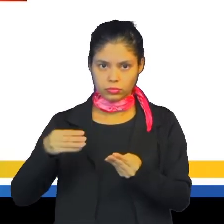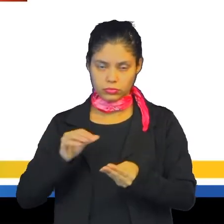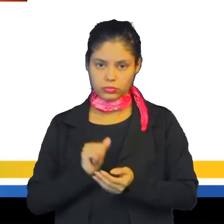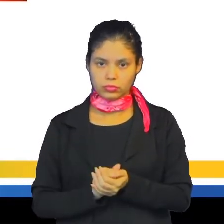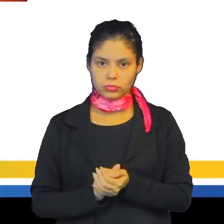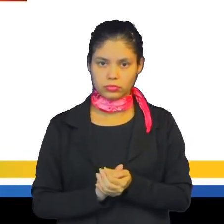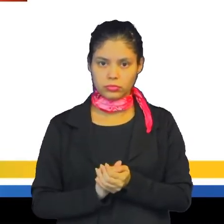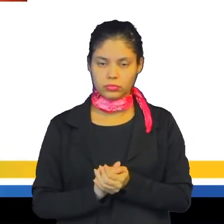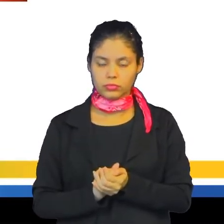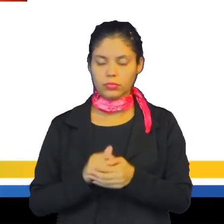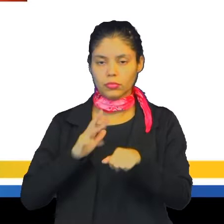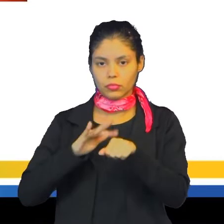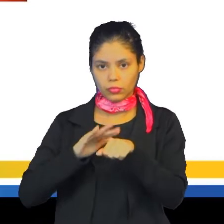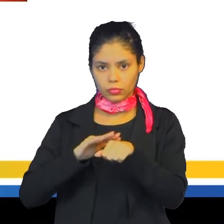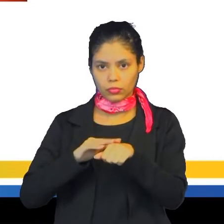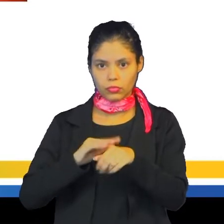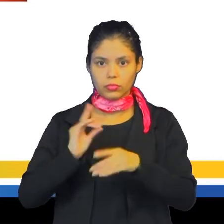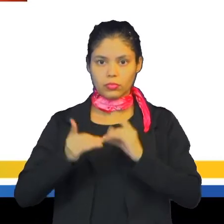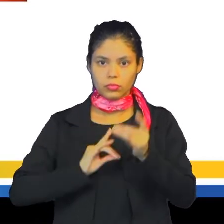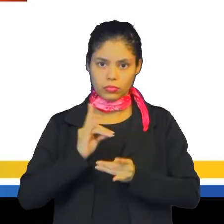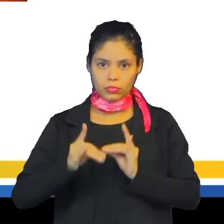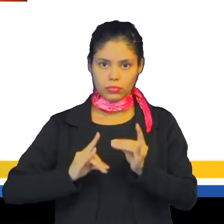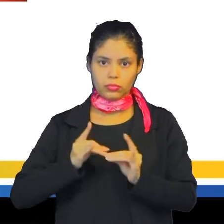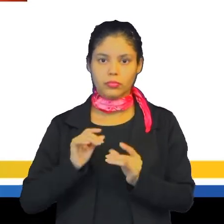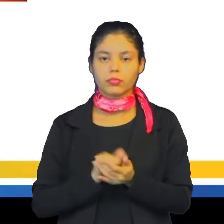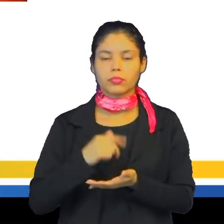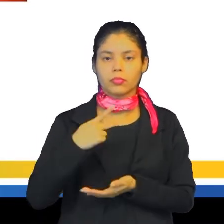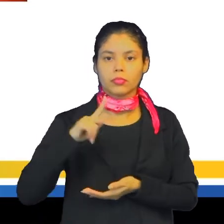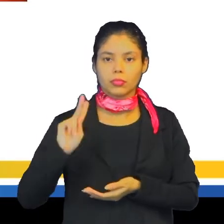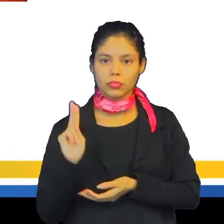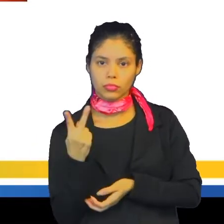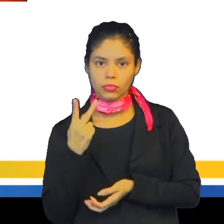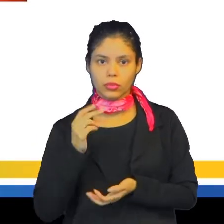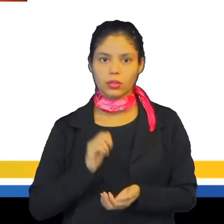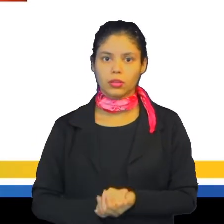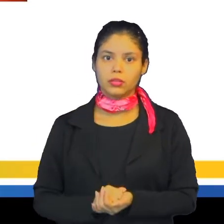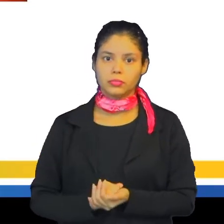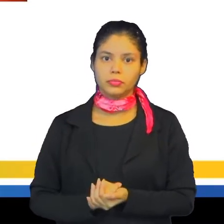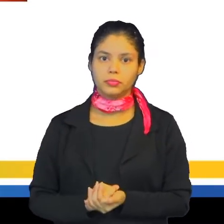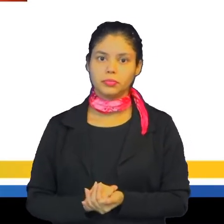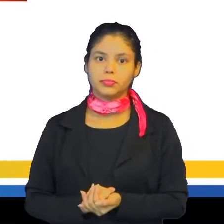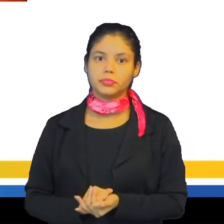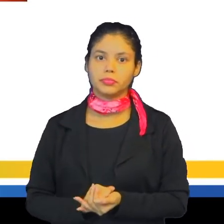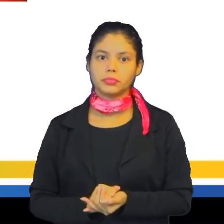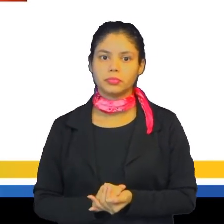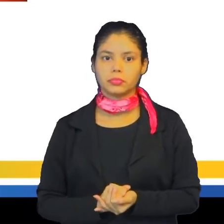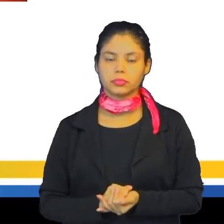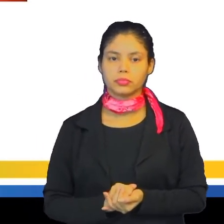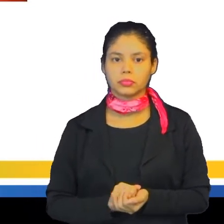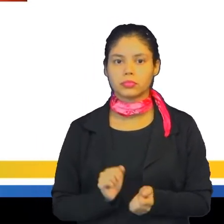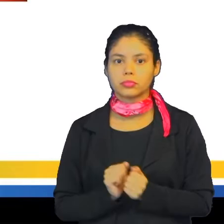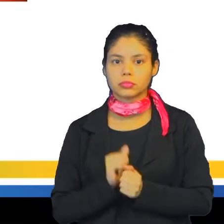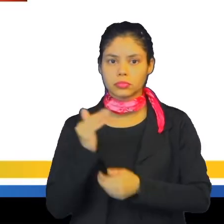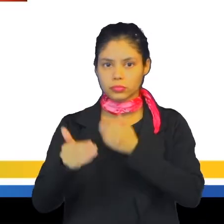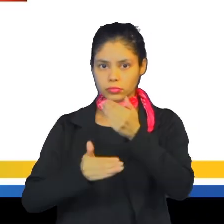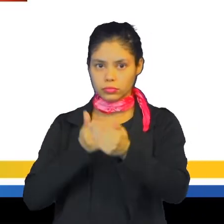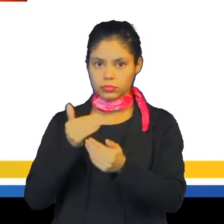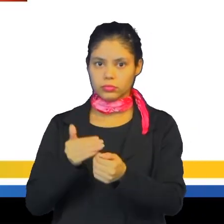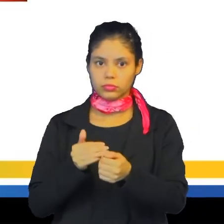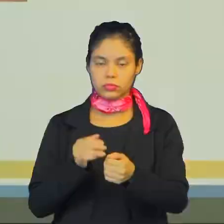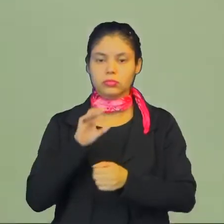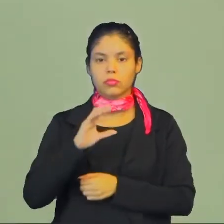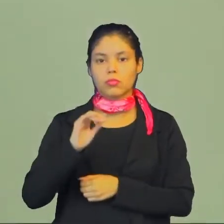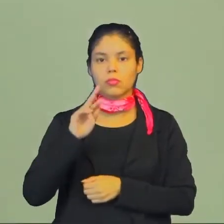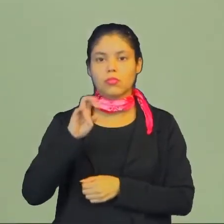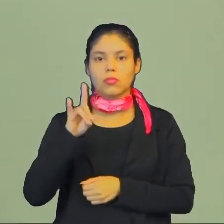mecanismo de defesa contra as doenças, estabilizar o pH, manter a homeostase e participar do processo de coagulação